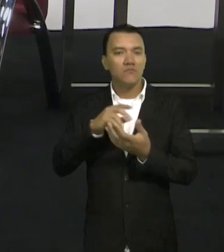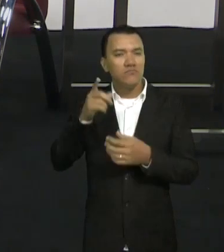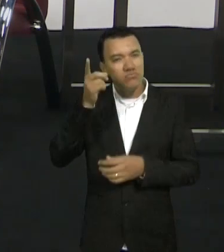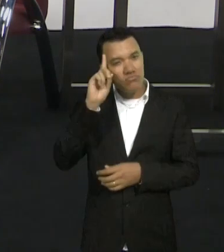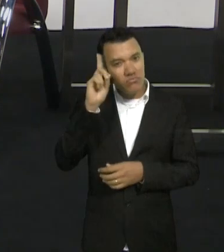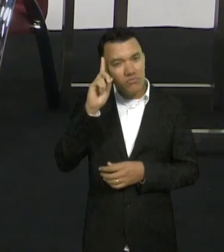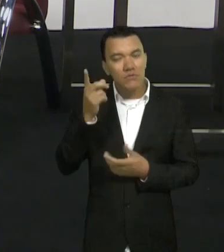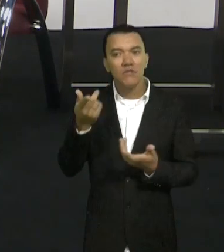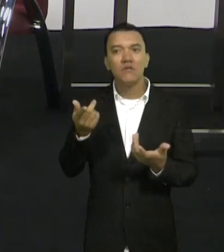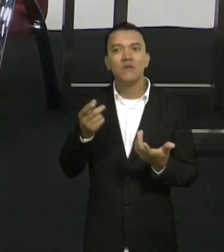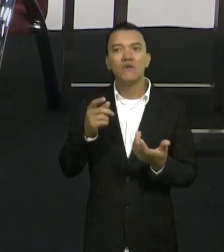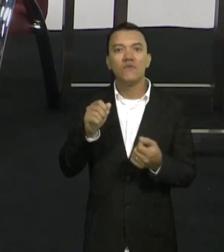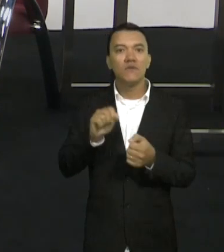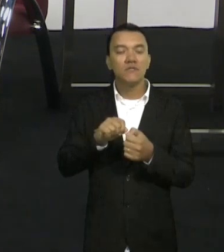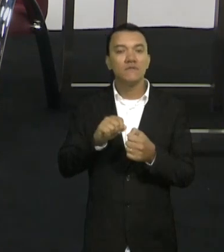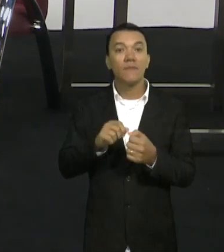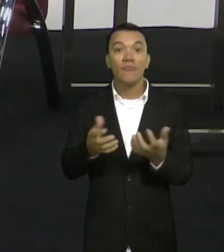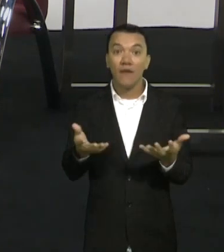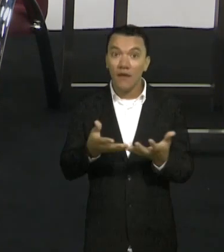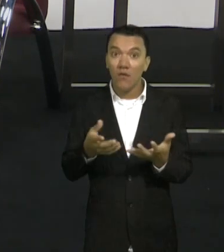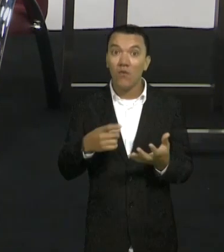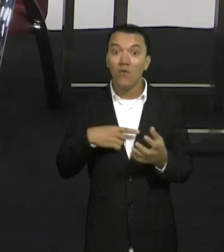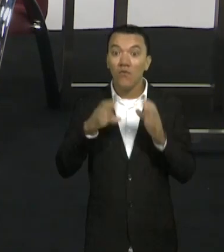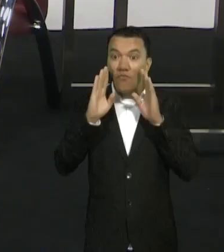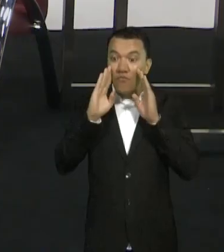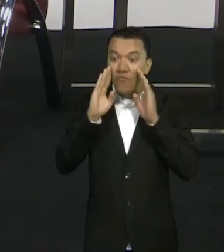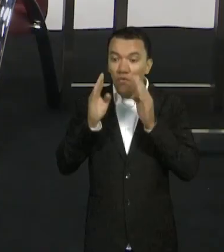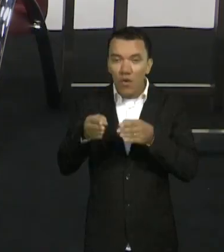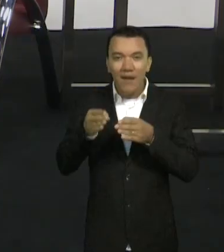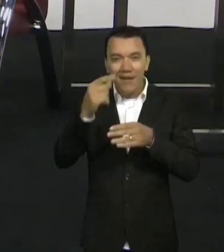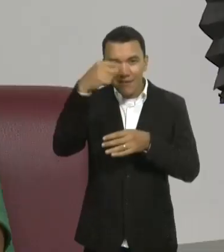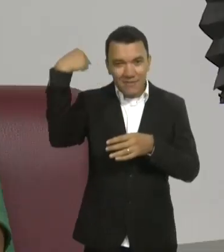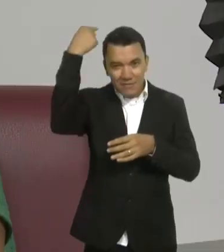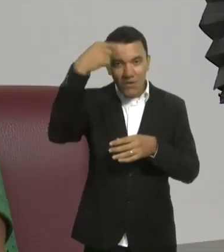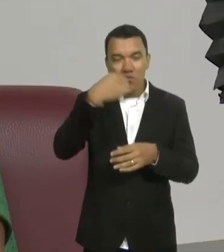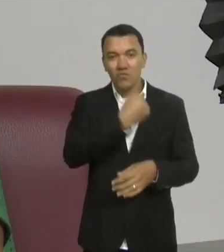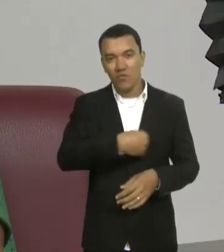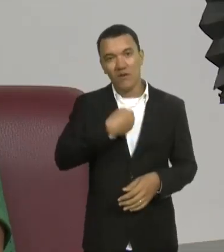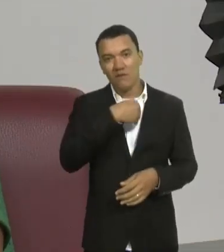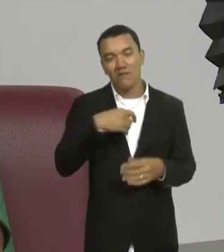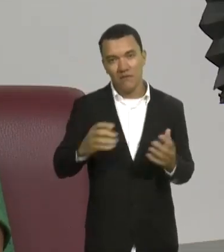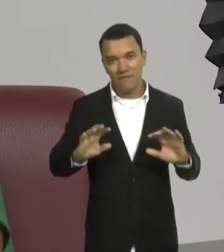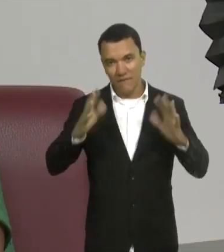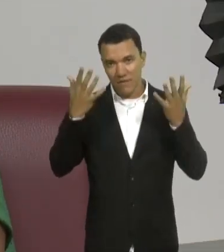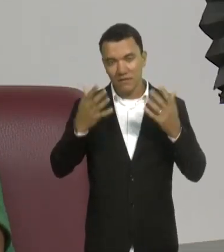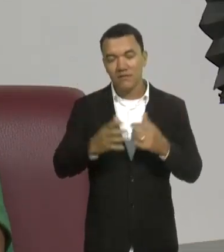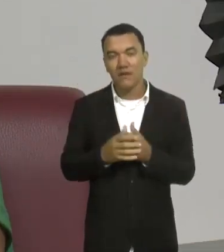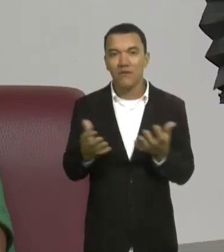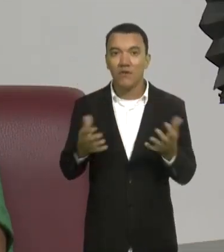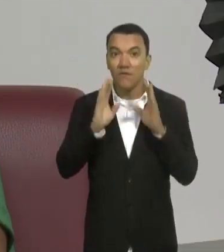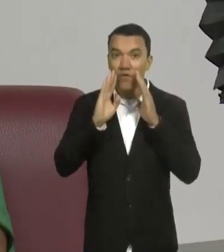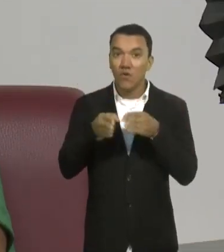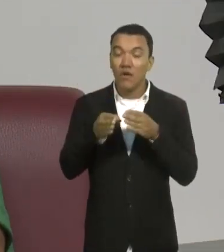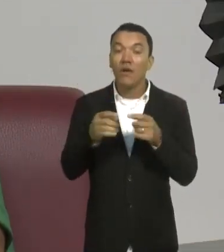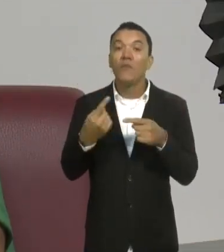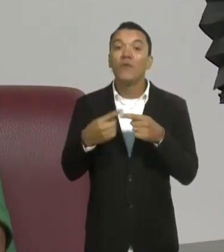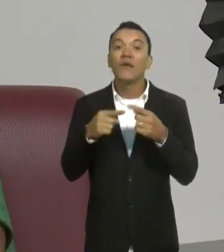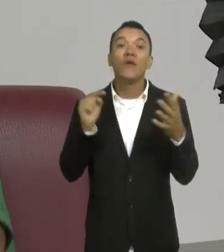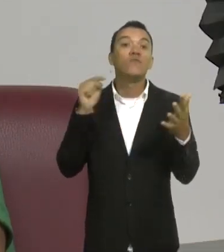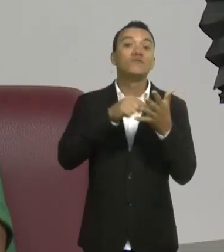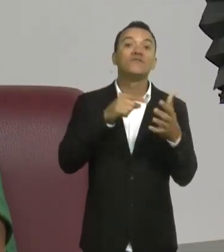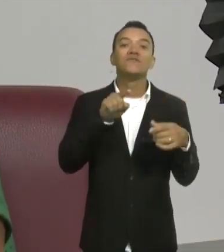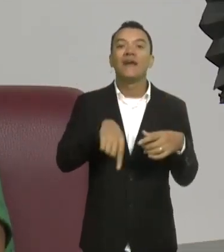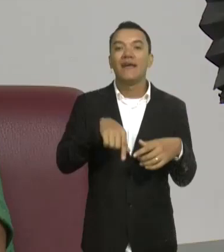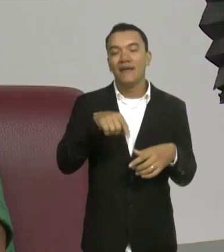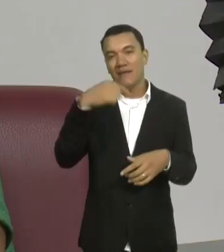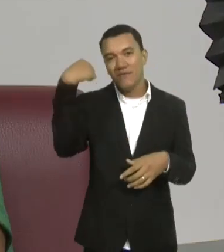artesanato. Agora, muito empenhada no São João, né? Porque a nossa A nossa meta é o São